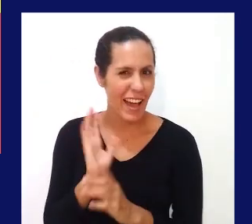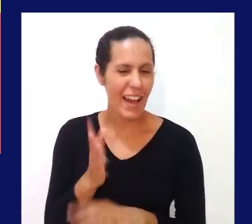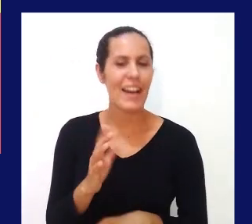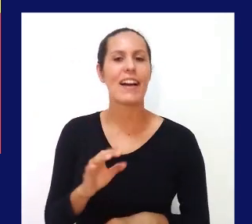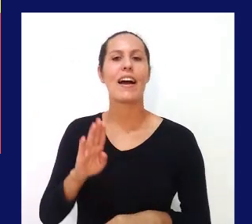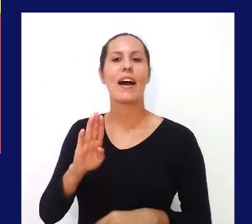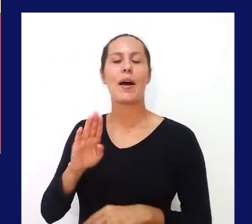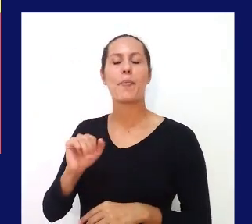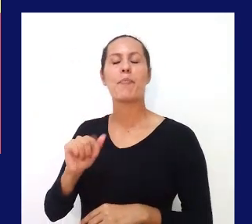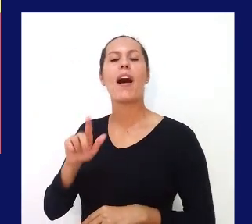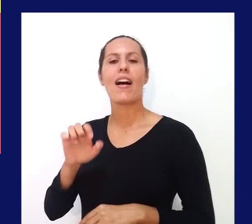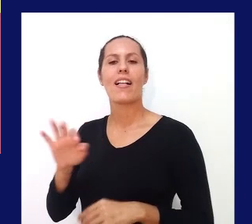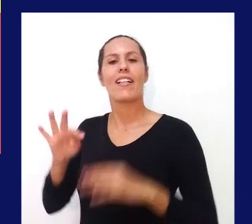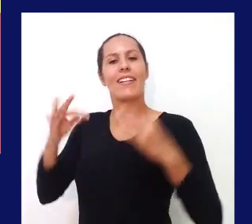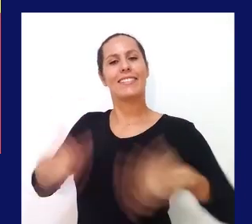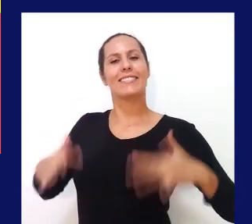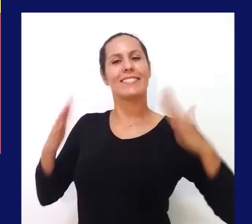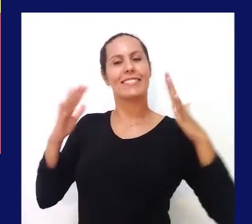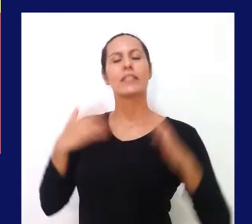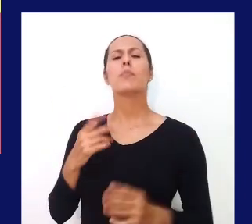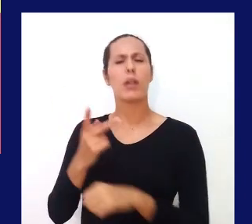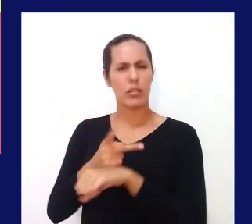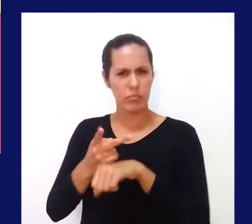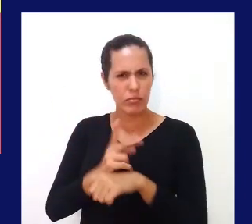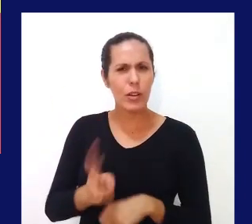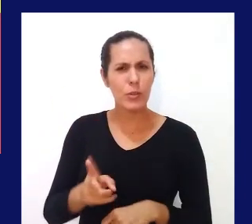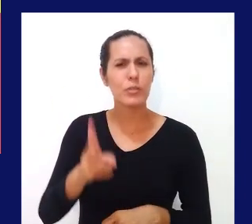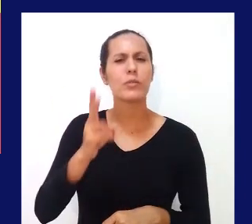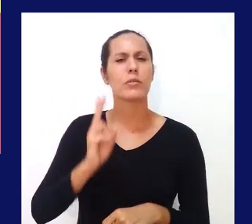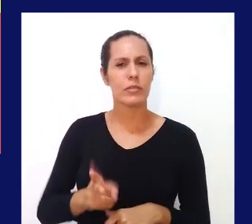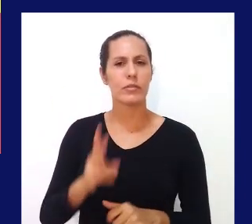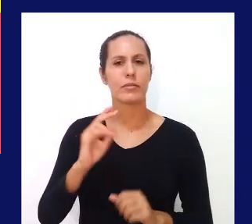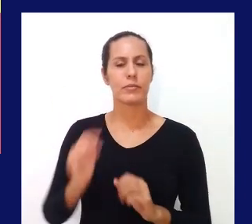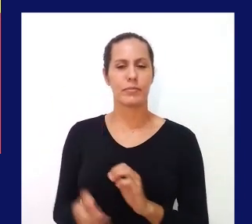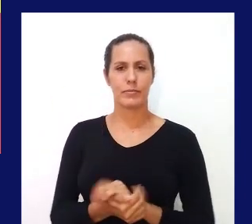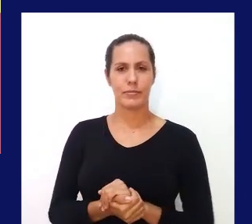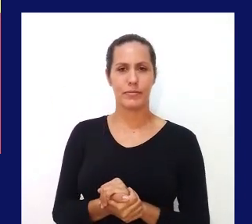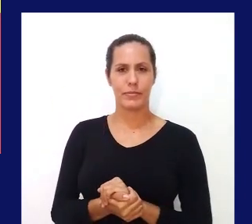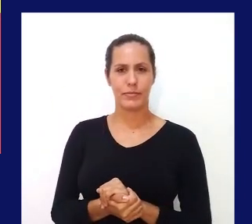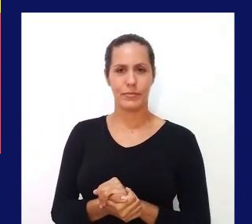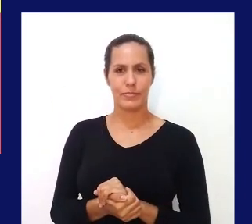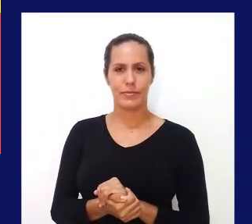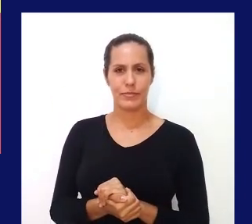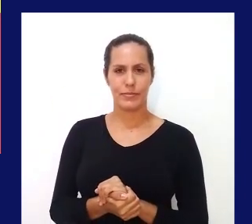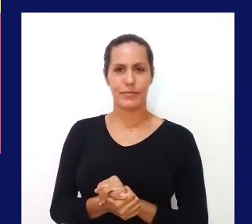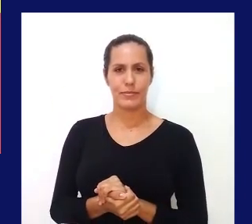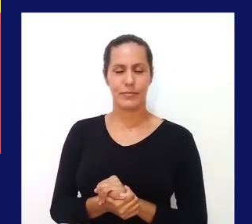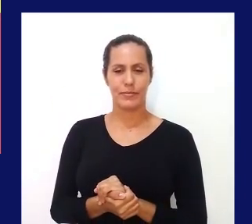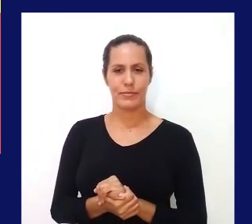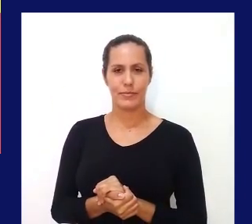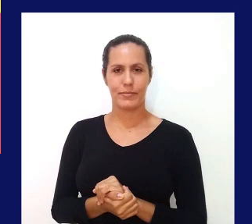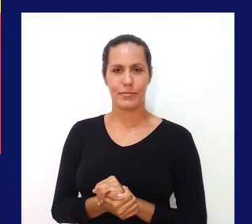Isso, achou, né? Balé. Pode continuar, continua procurando.